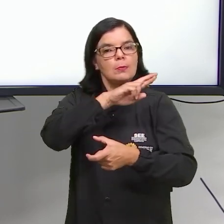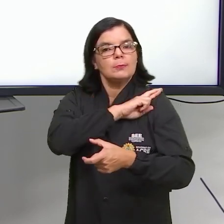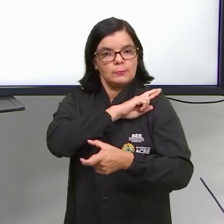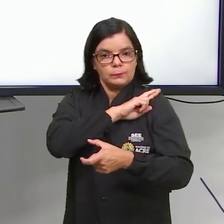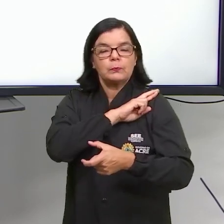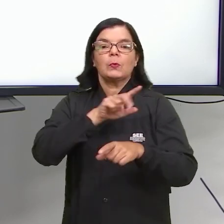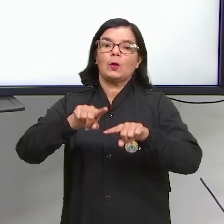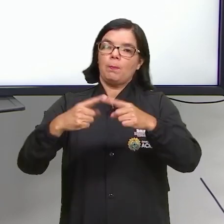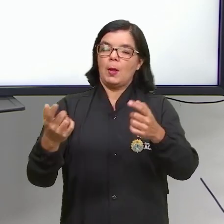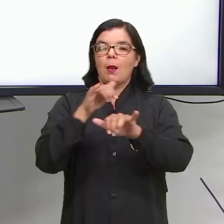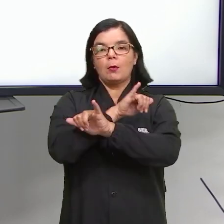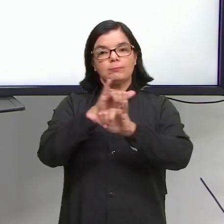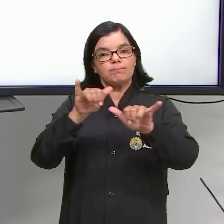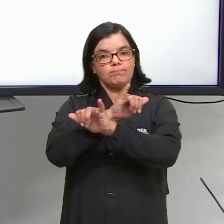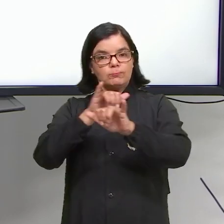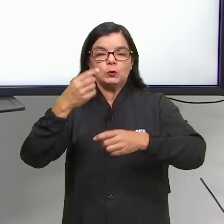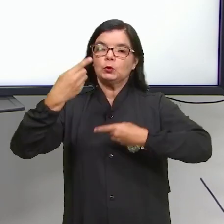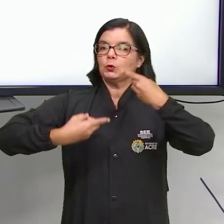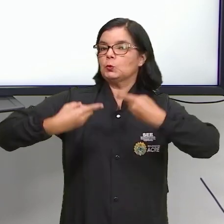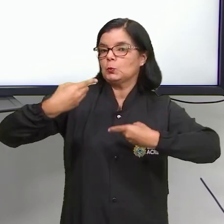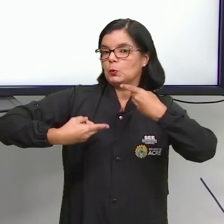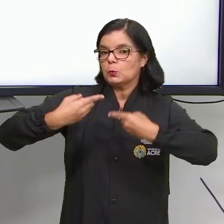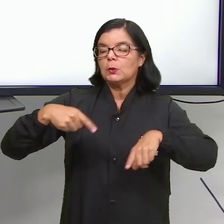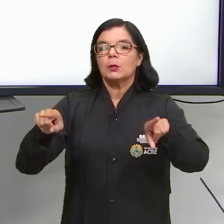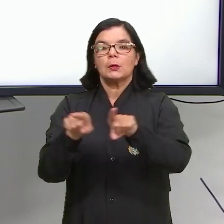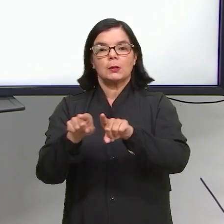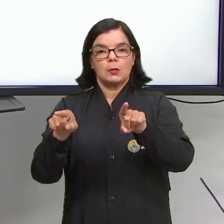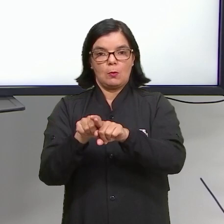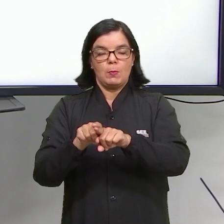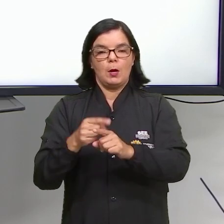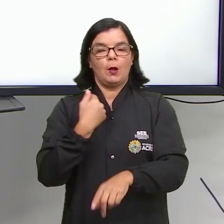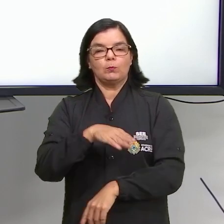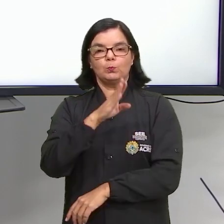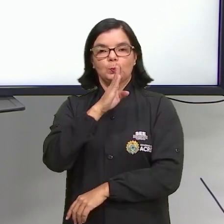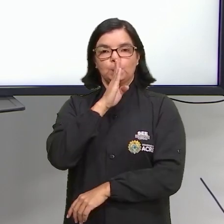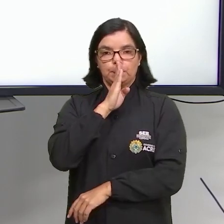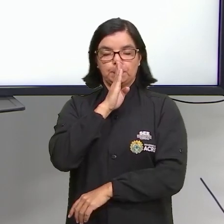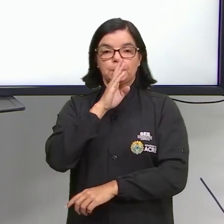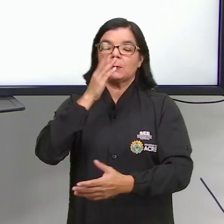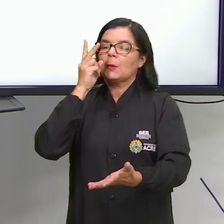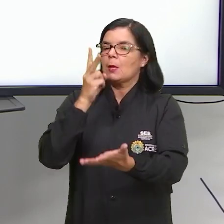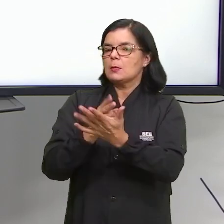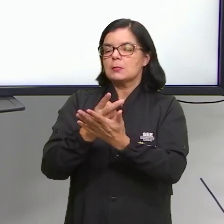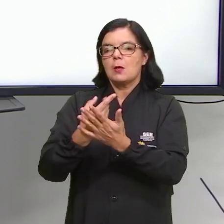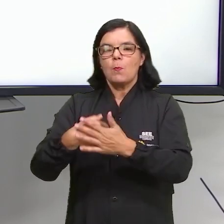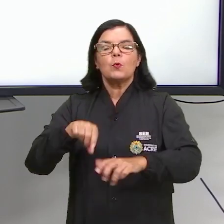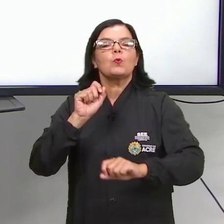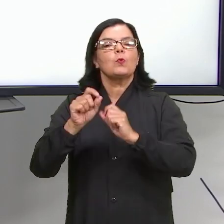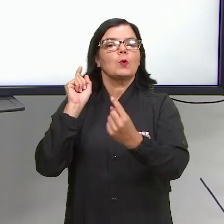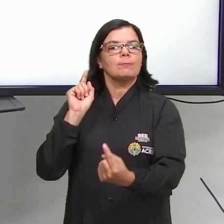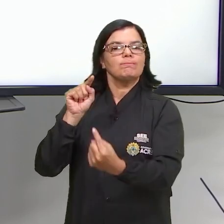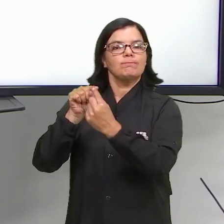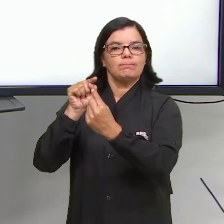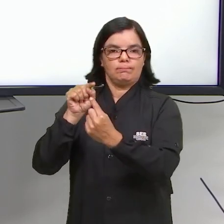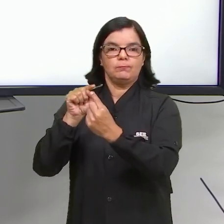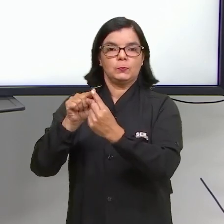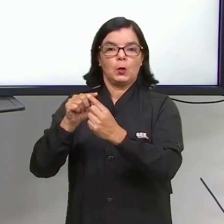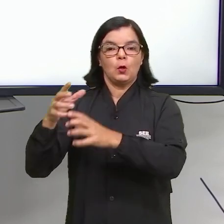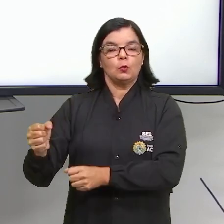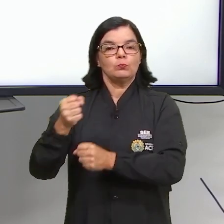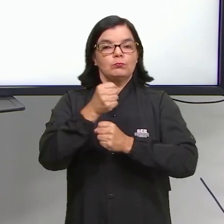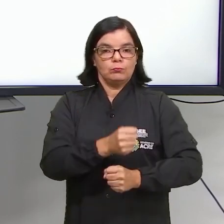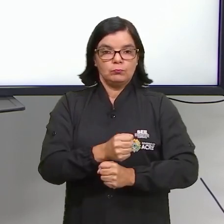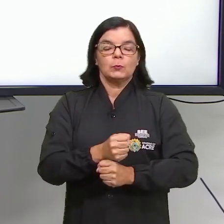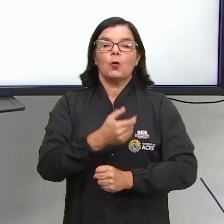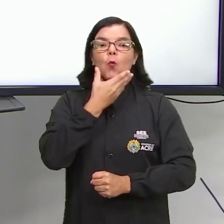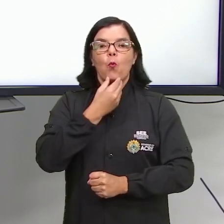tanto pela propaganda política quanto pela censura, tá? Sempre com o objetivo de manter no poder